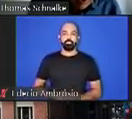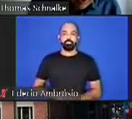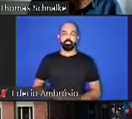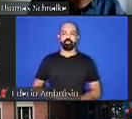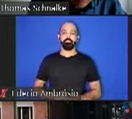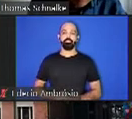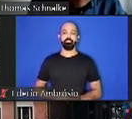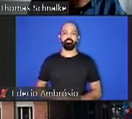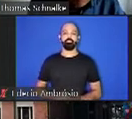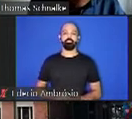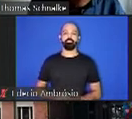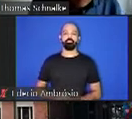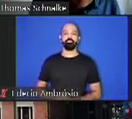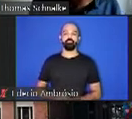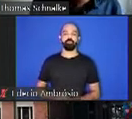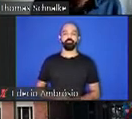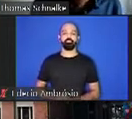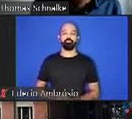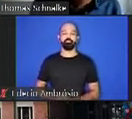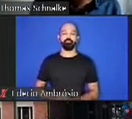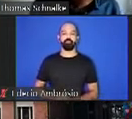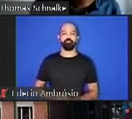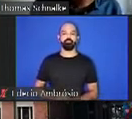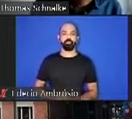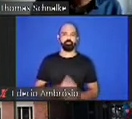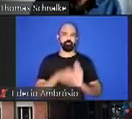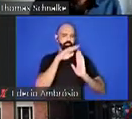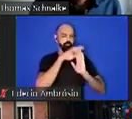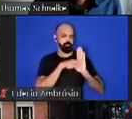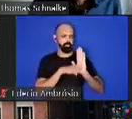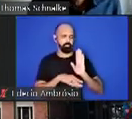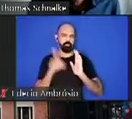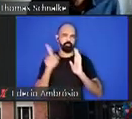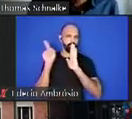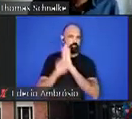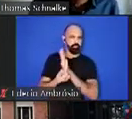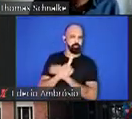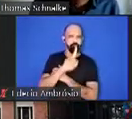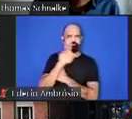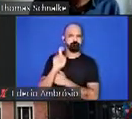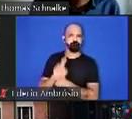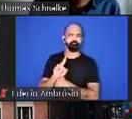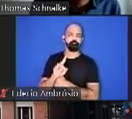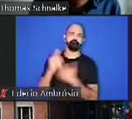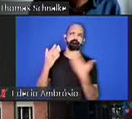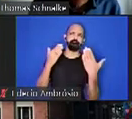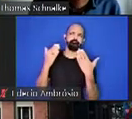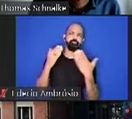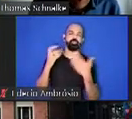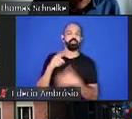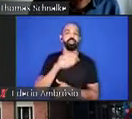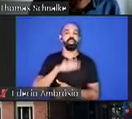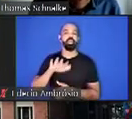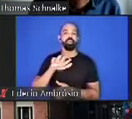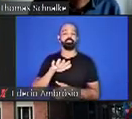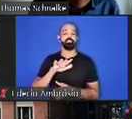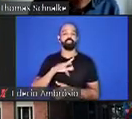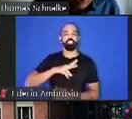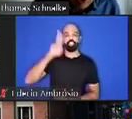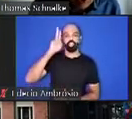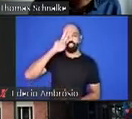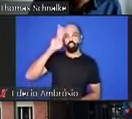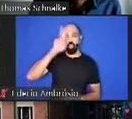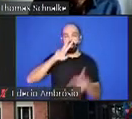Fazer essas perguntas abre um campo que pode ser chamado história da visualização